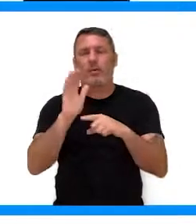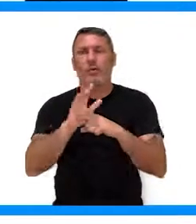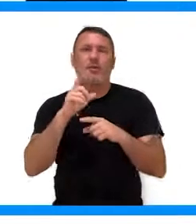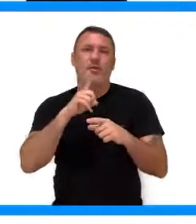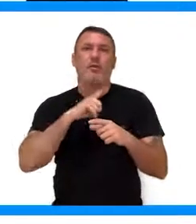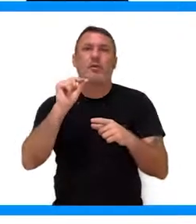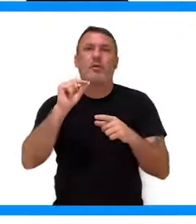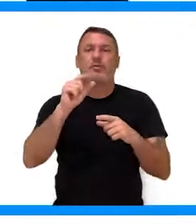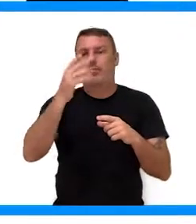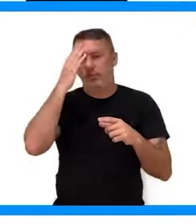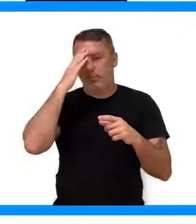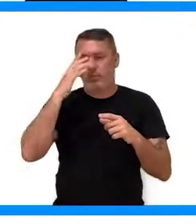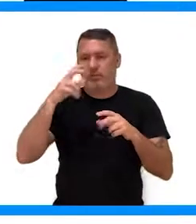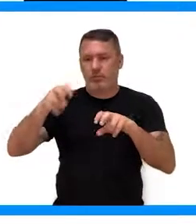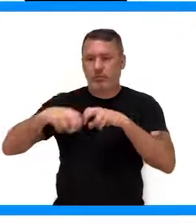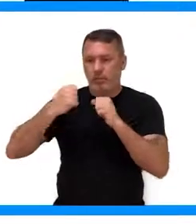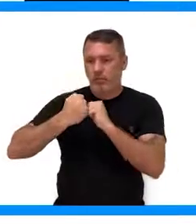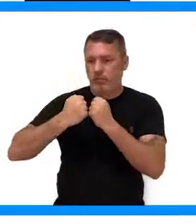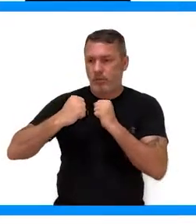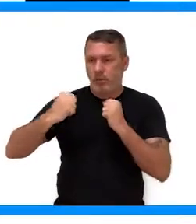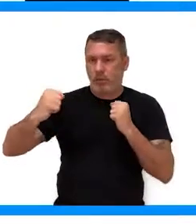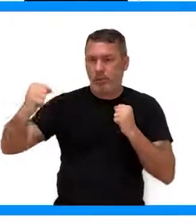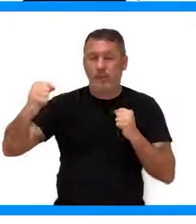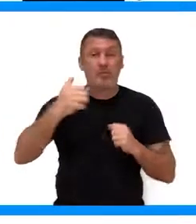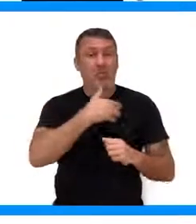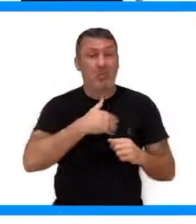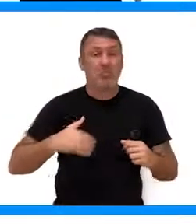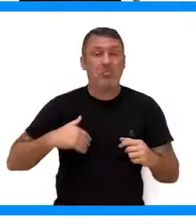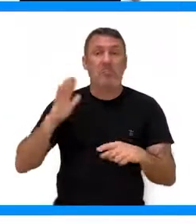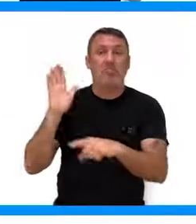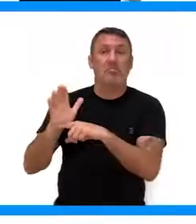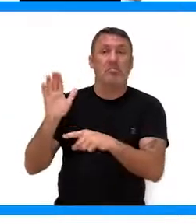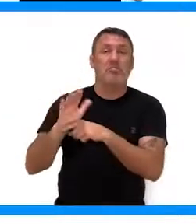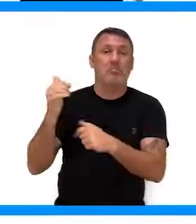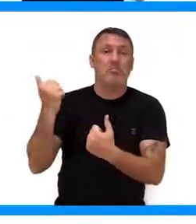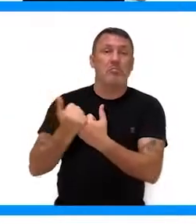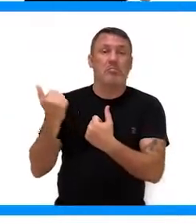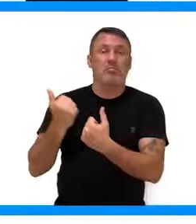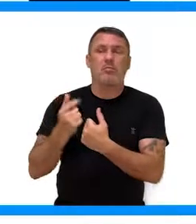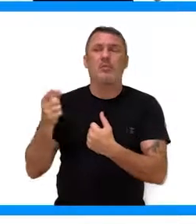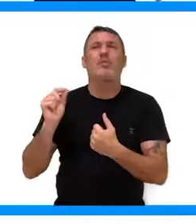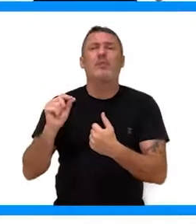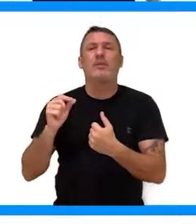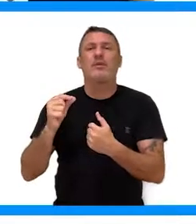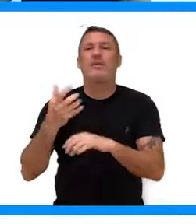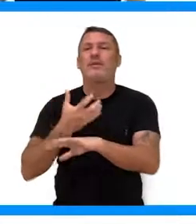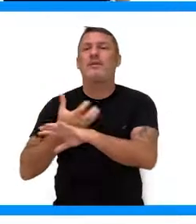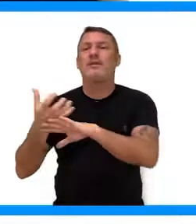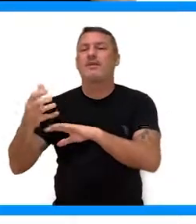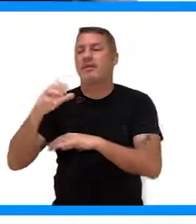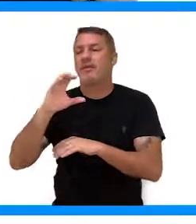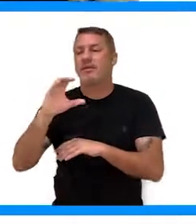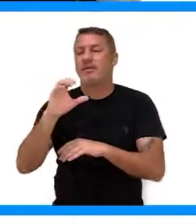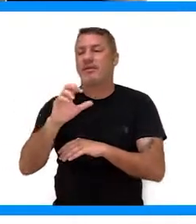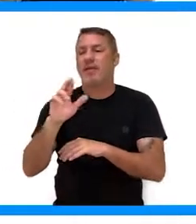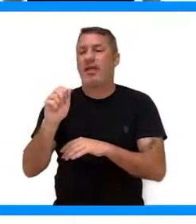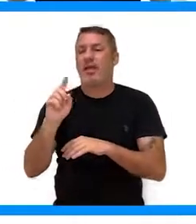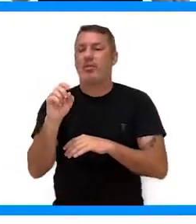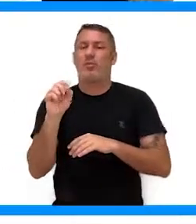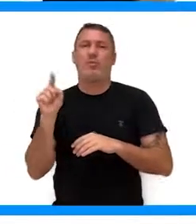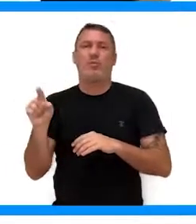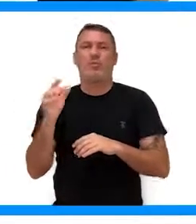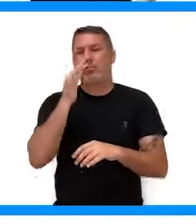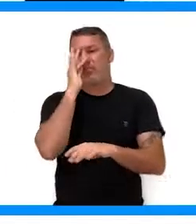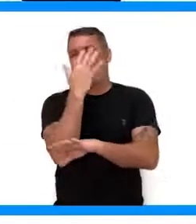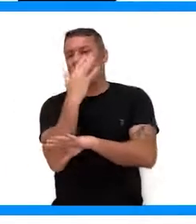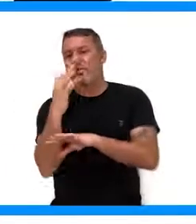governo, grandes propriedades foram avançando e tomando todo o cerrado brasileiro. Não à toa que o cerrado ele é considerado como um